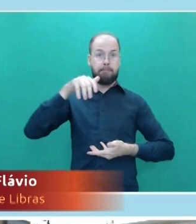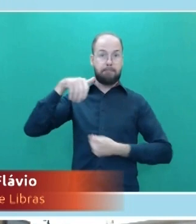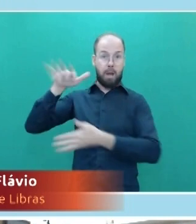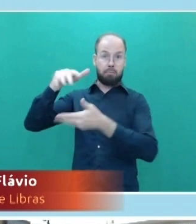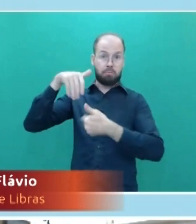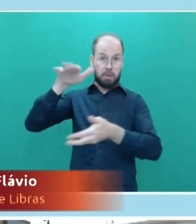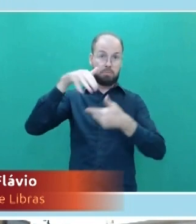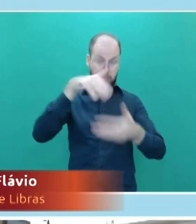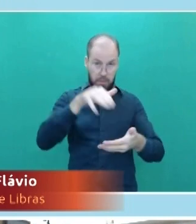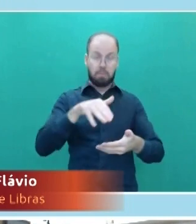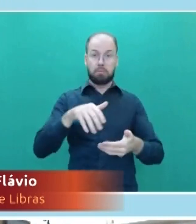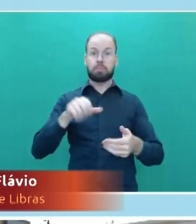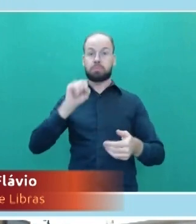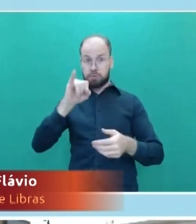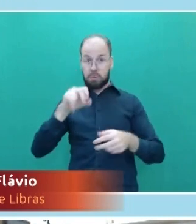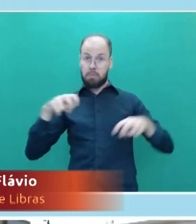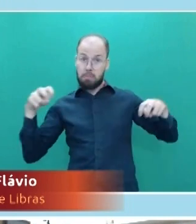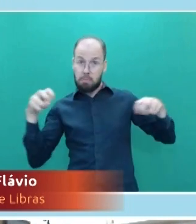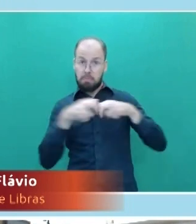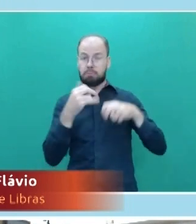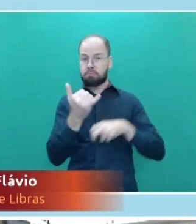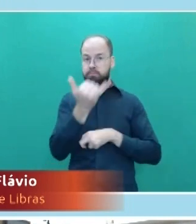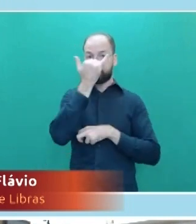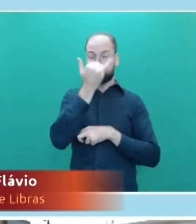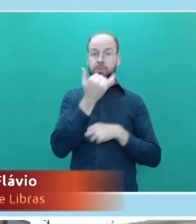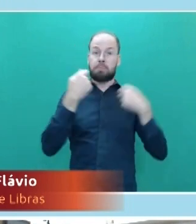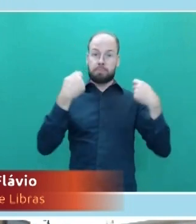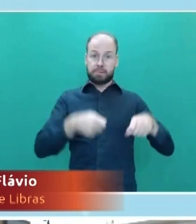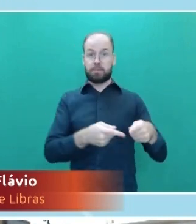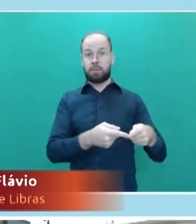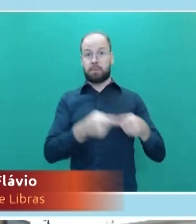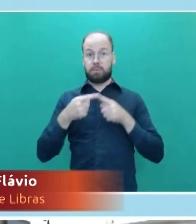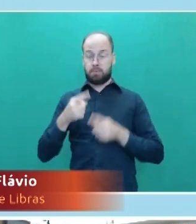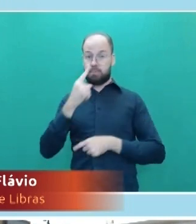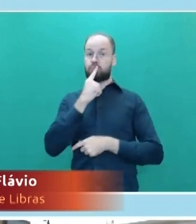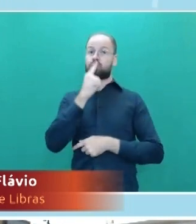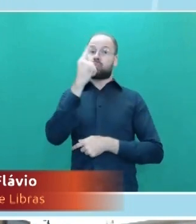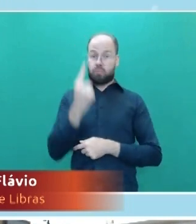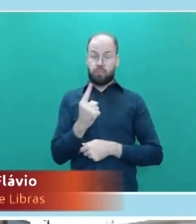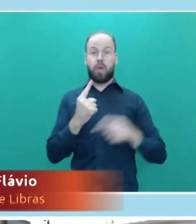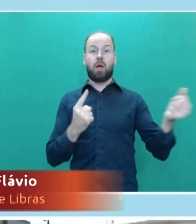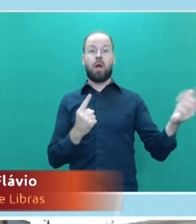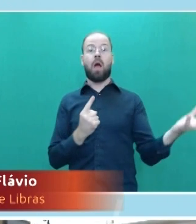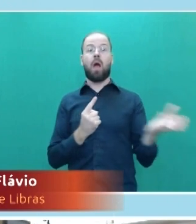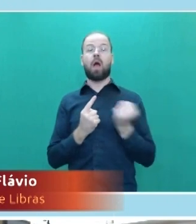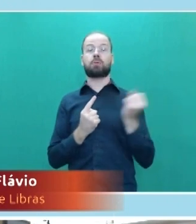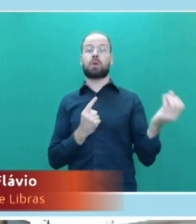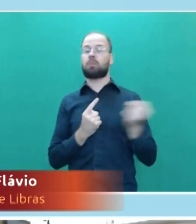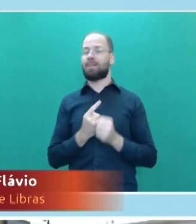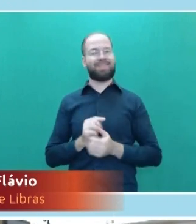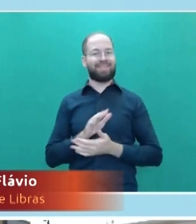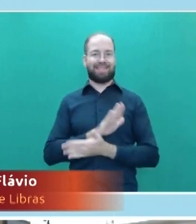e tem que ficar encostado um ano, esse trabalhador não vai receber absolutamente nada. Se alguém bate na moto